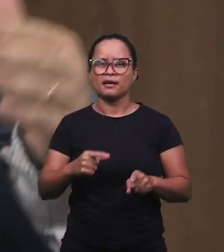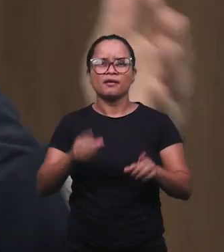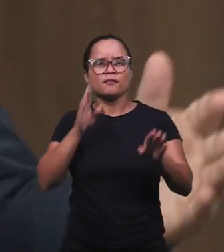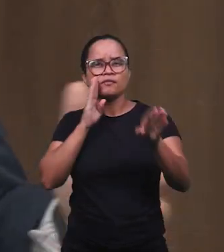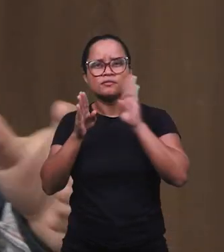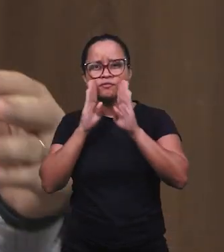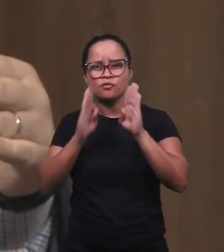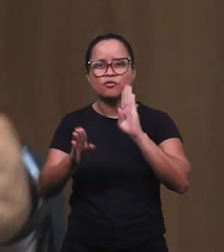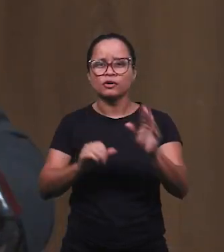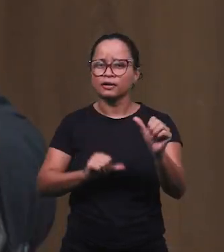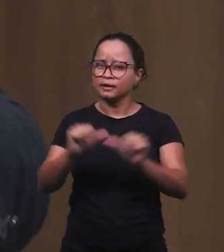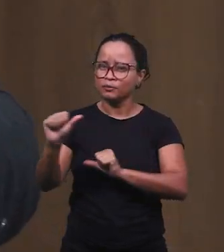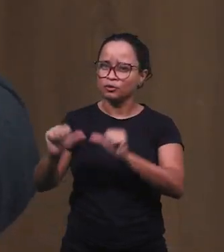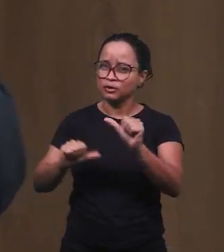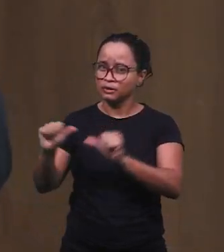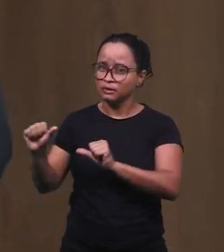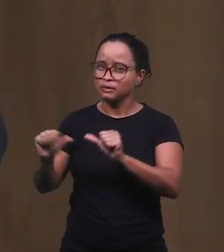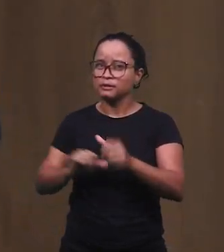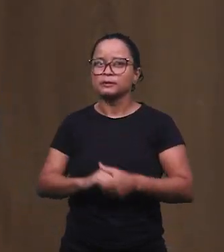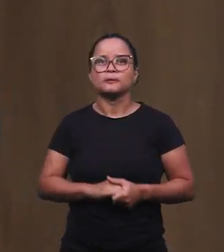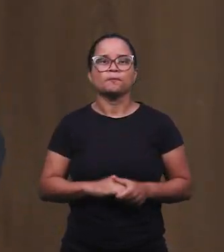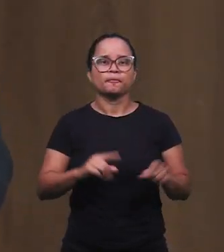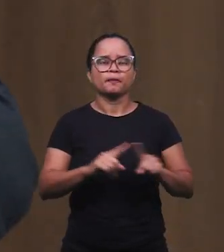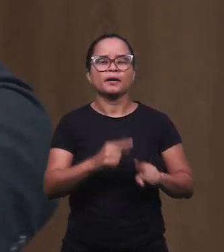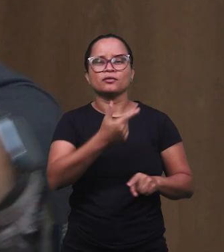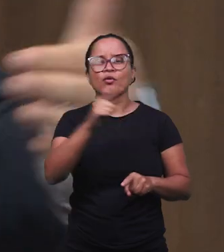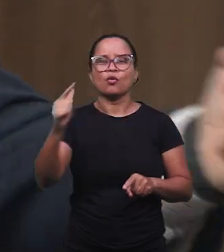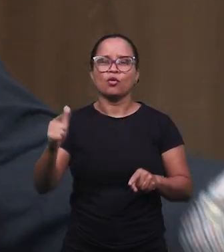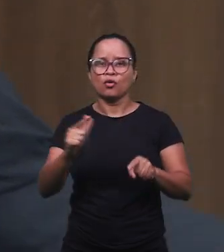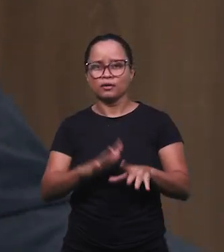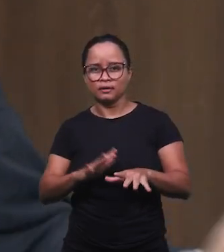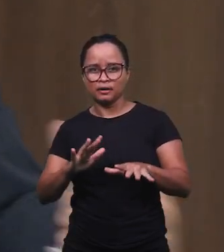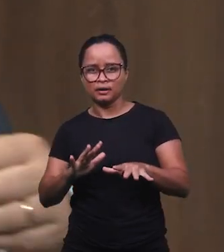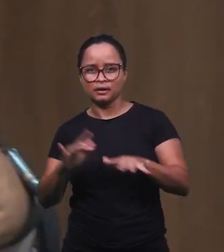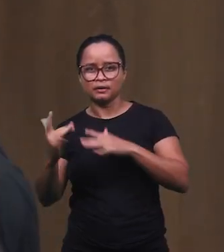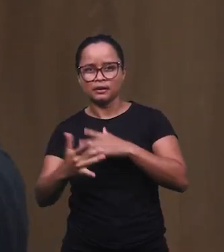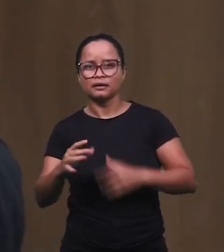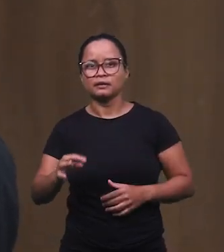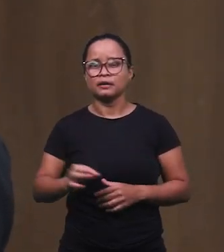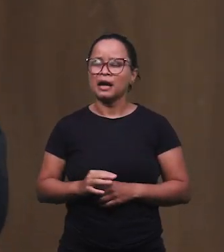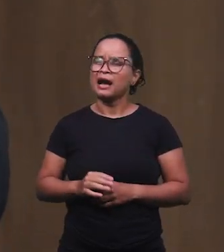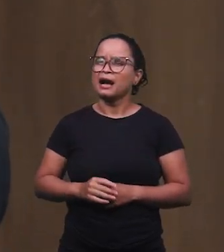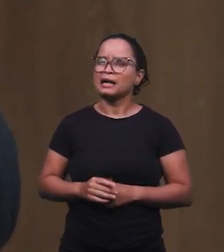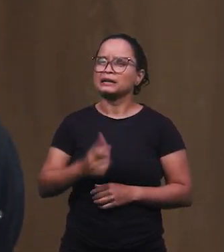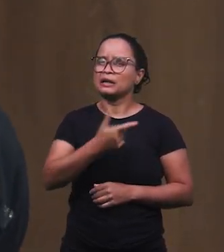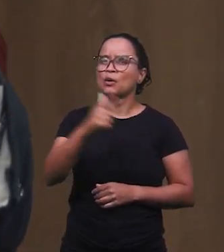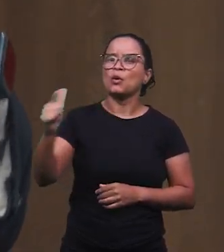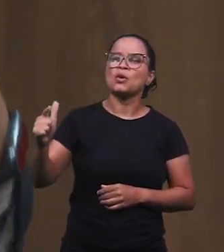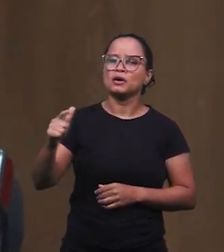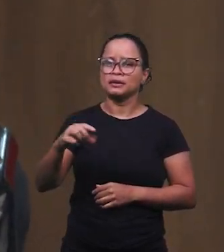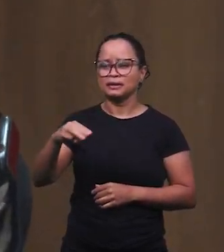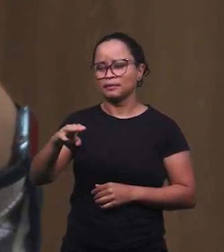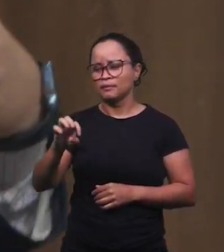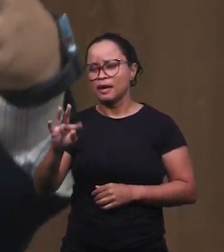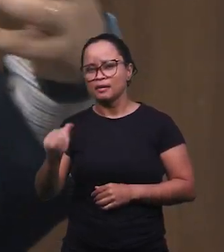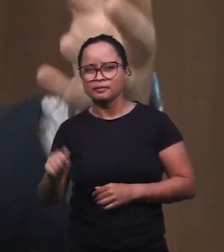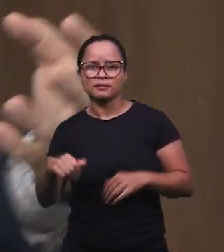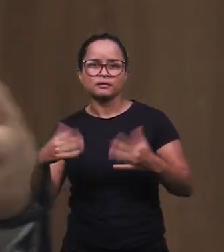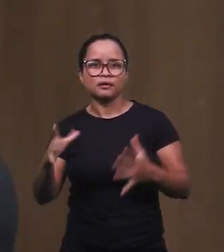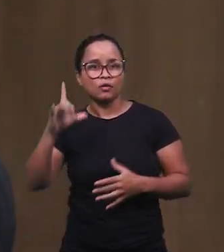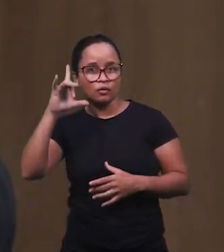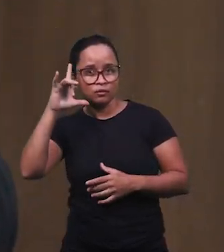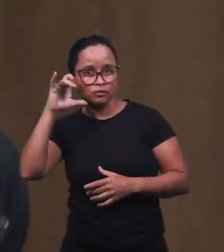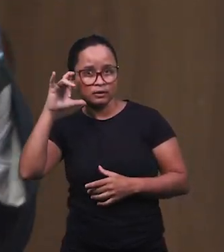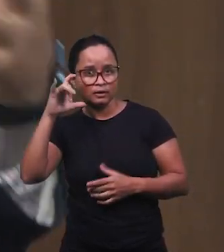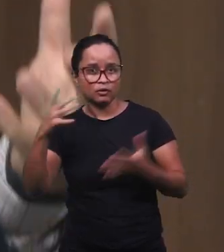ele vai mudando, mas vão surgindo outras redes, o Threads da Meta, mas por que a gente fala tanto do Instagram? O Instagram